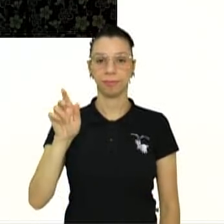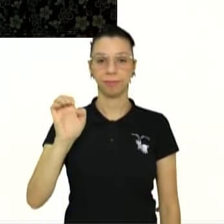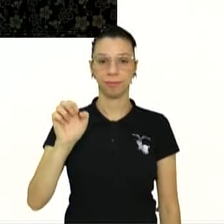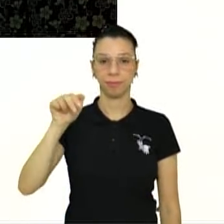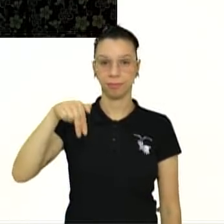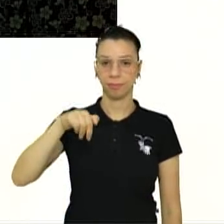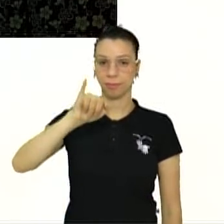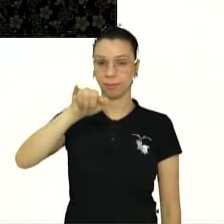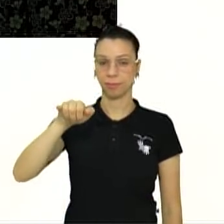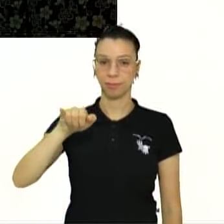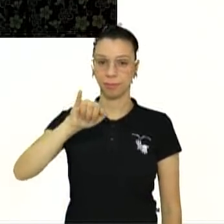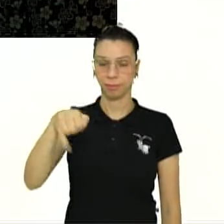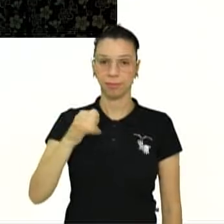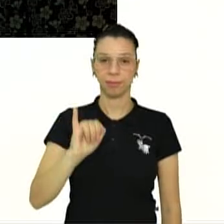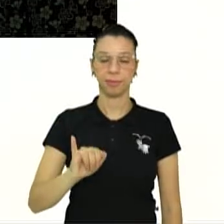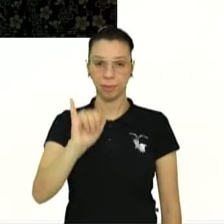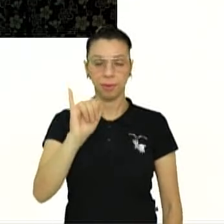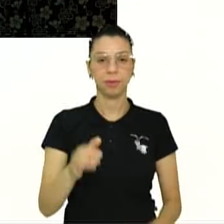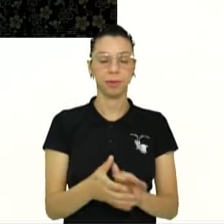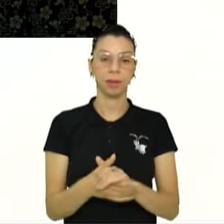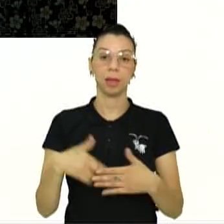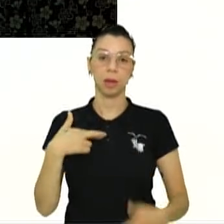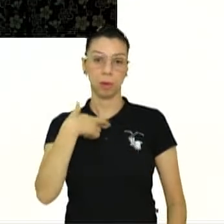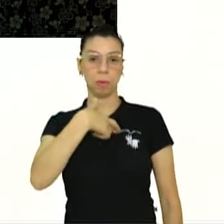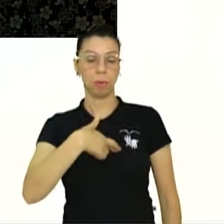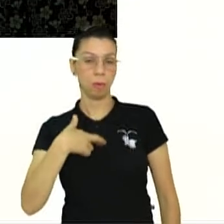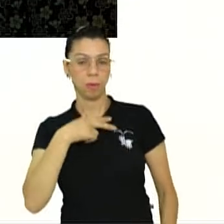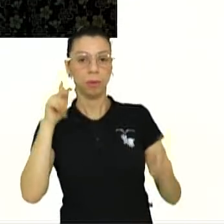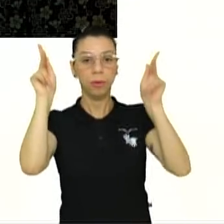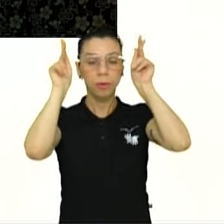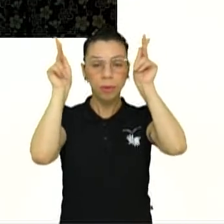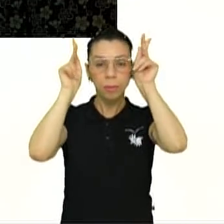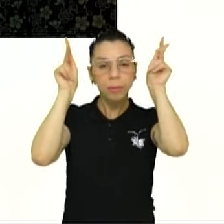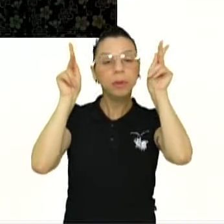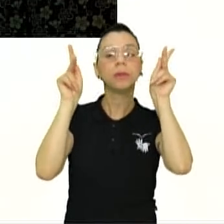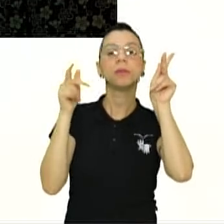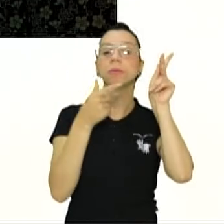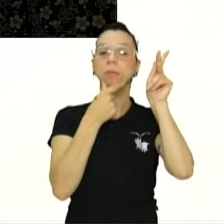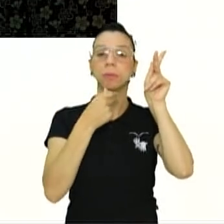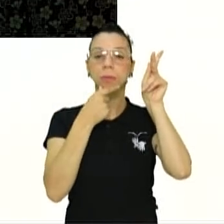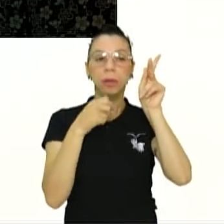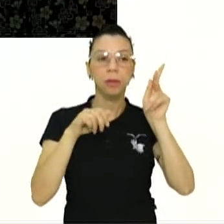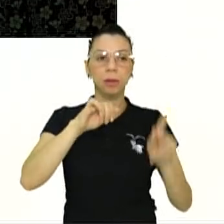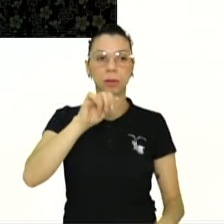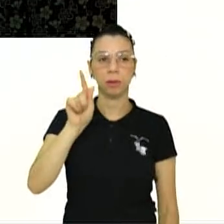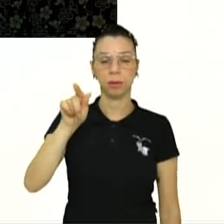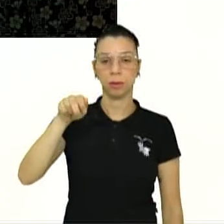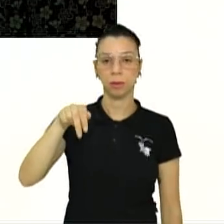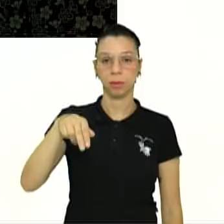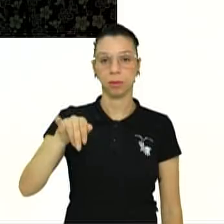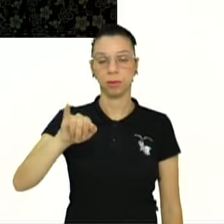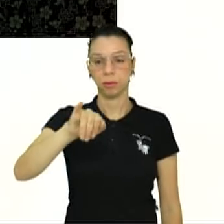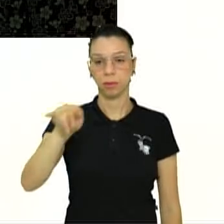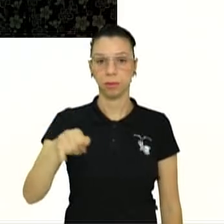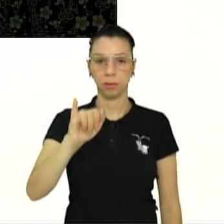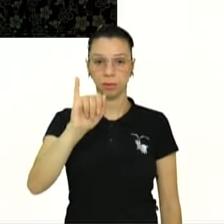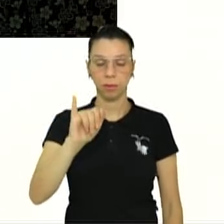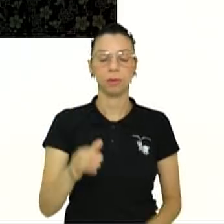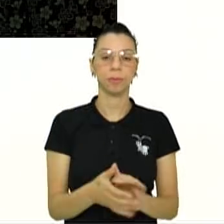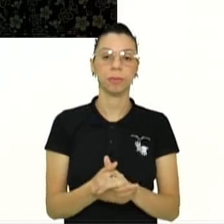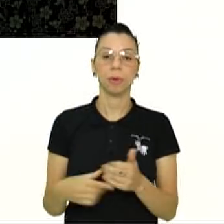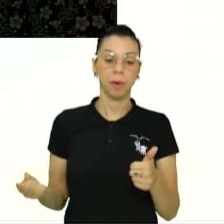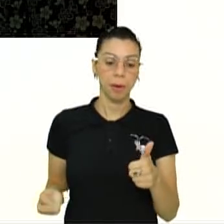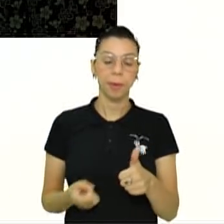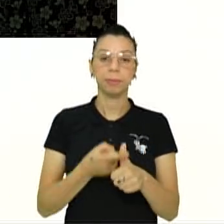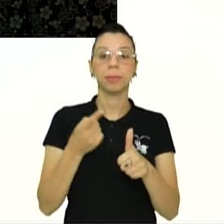Monogatari. É um romance do príncipe Genji, tá? Considerado a primeira obra clássica